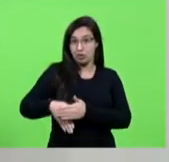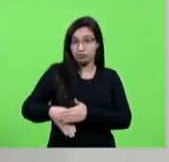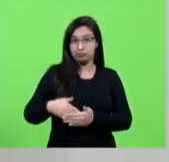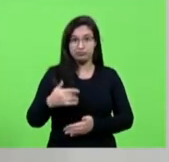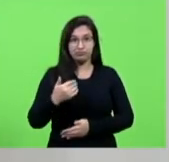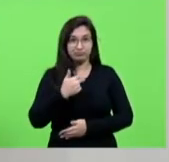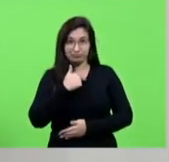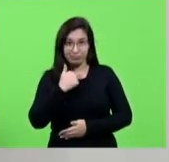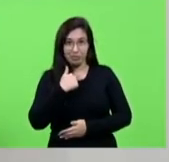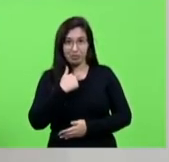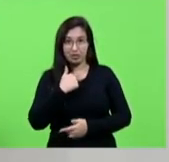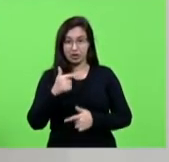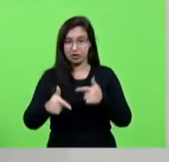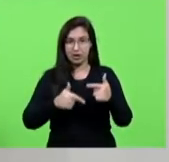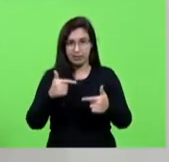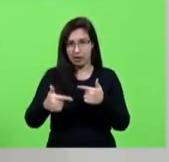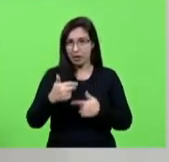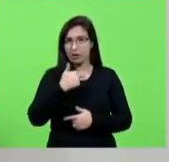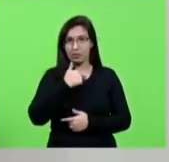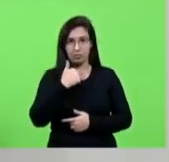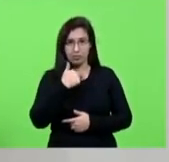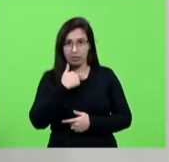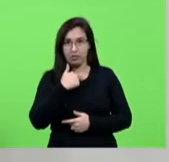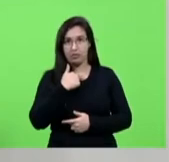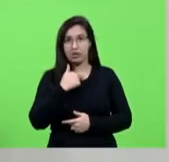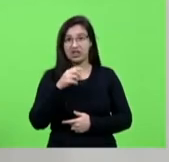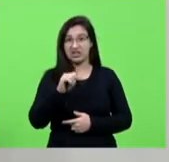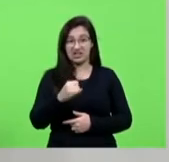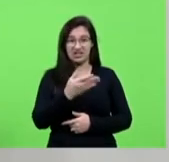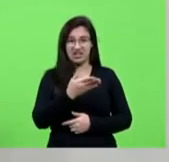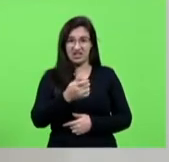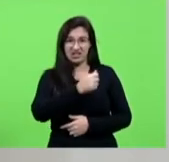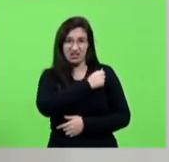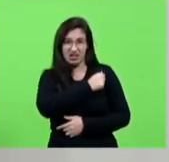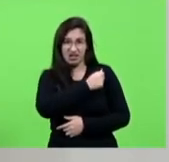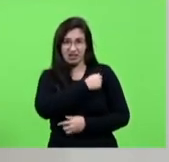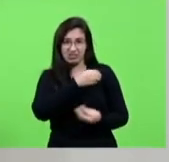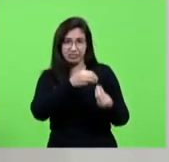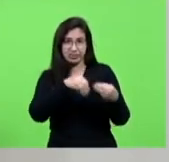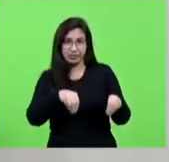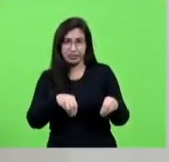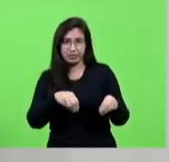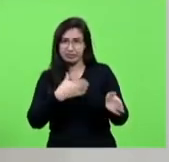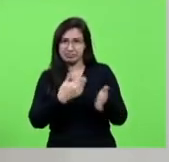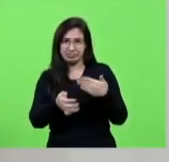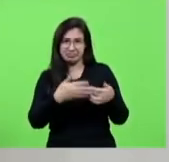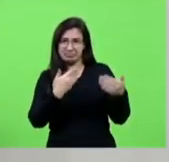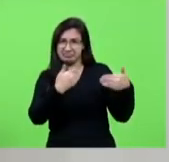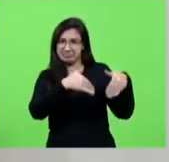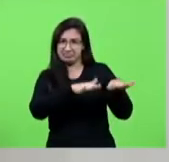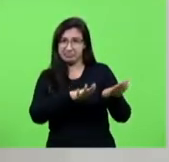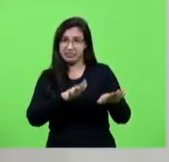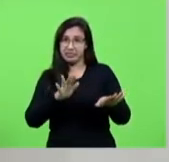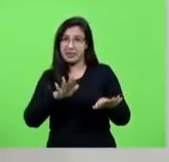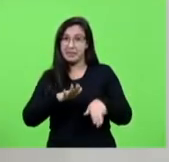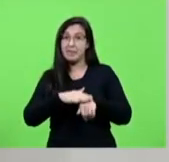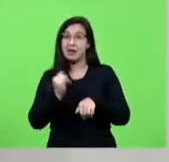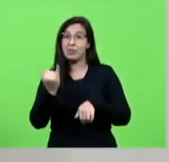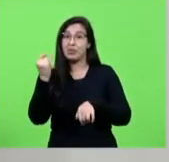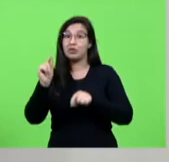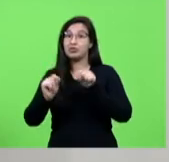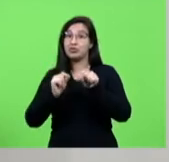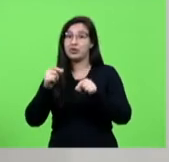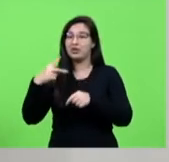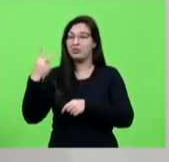Ficar sem trabalhar, se os alunos estão sendo prejudicados, isso aí não importa. importante fazer militância política e com